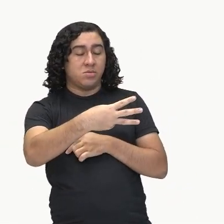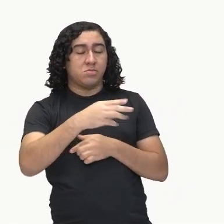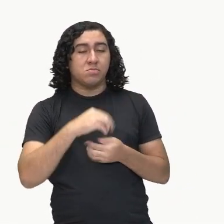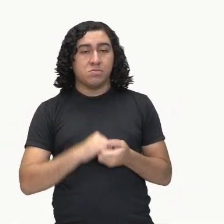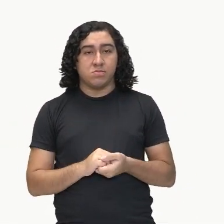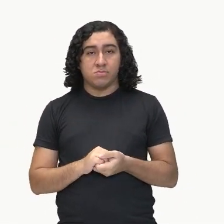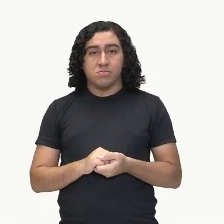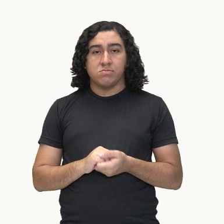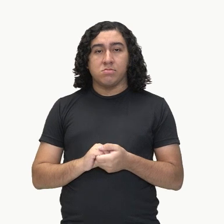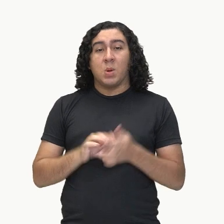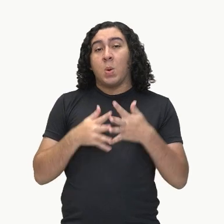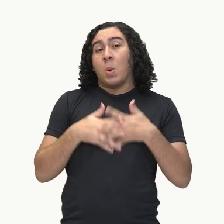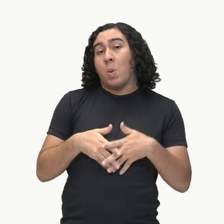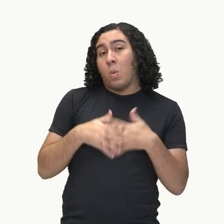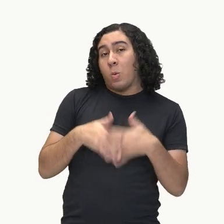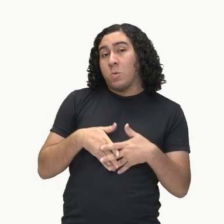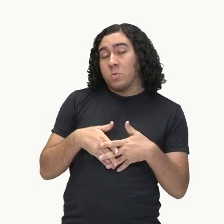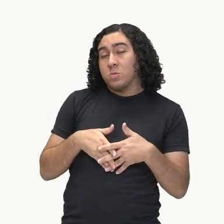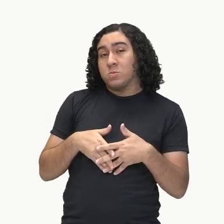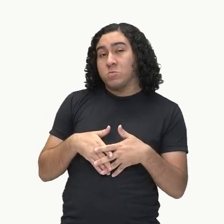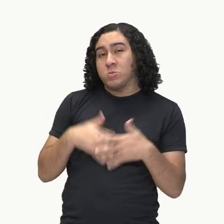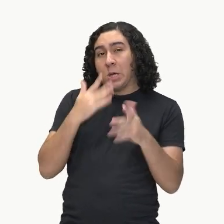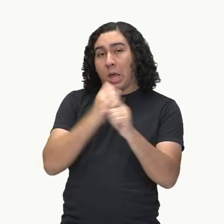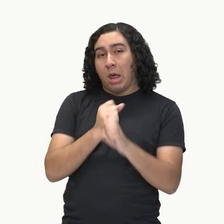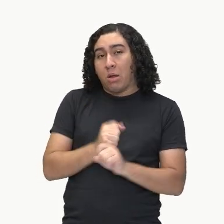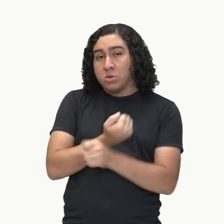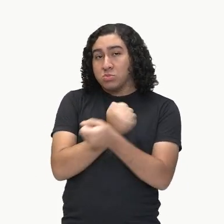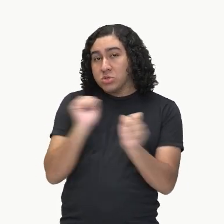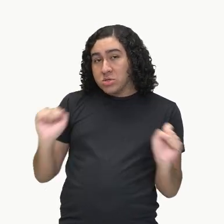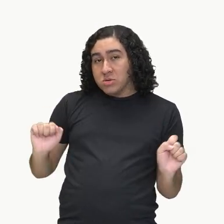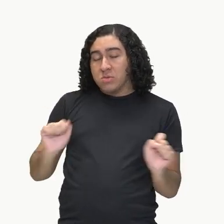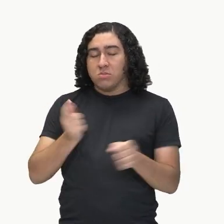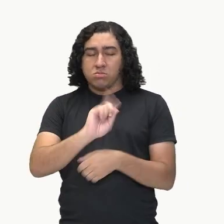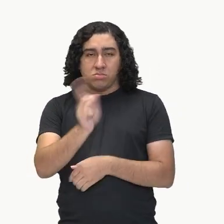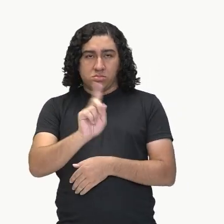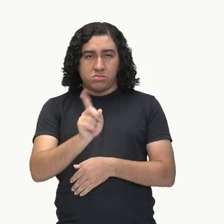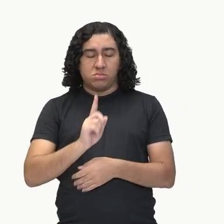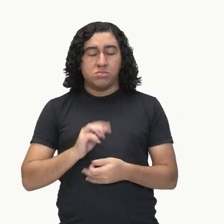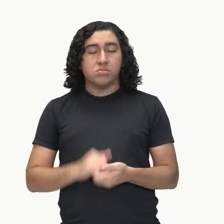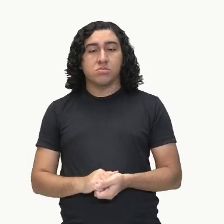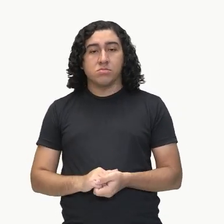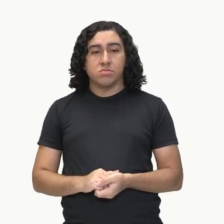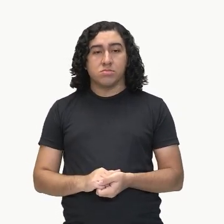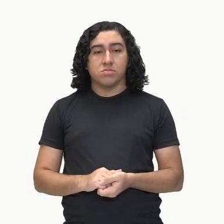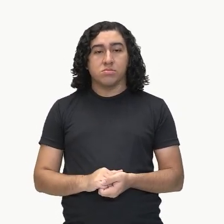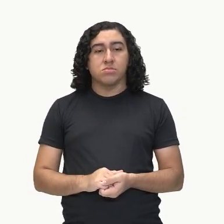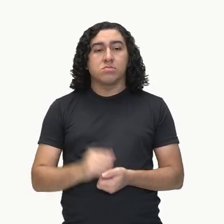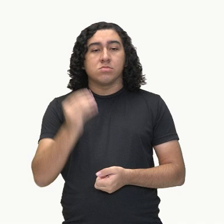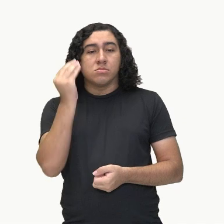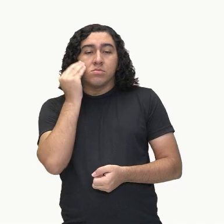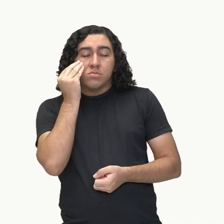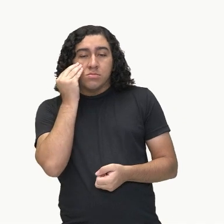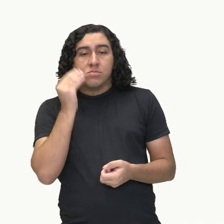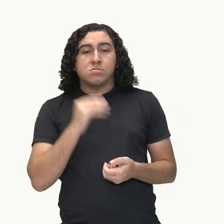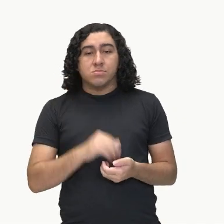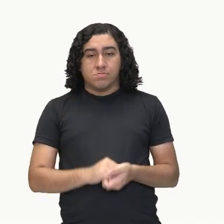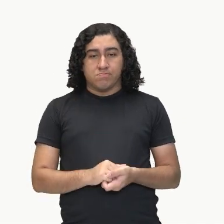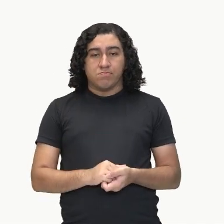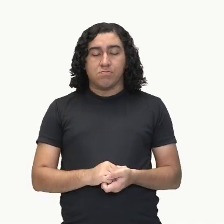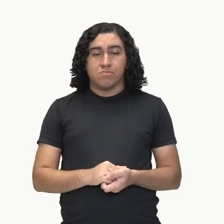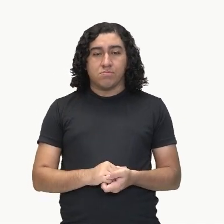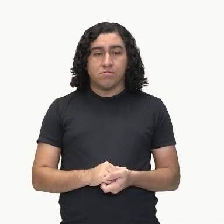vai atrapalhar, isso vai impossibilitar a nossa adição? Vai não. Quer ver? Vamos pegar esta adição que está